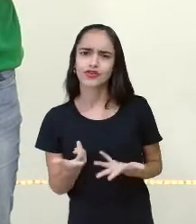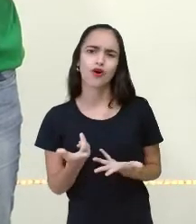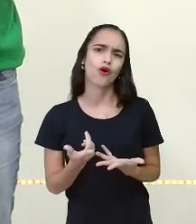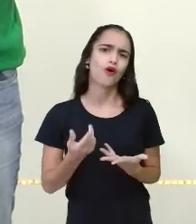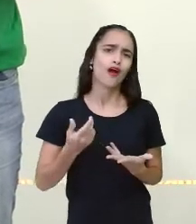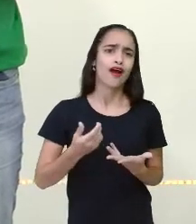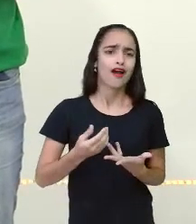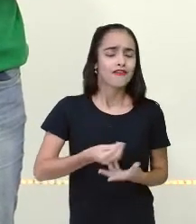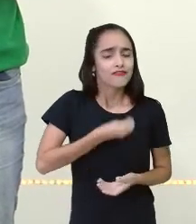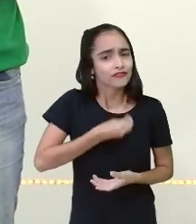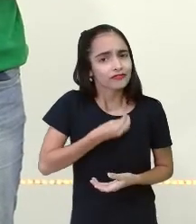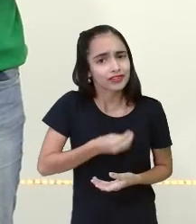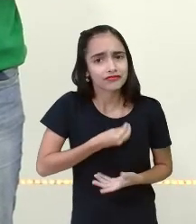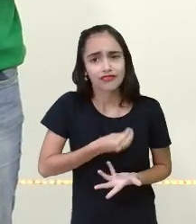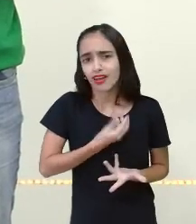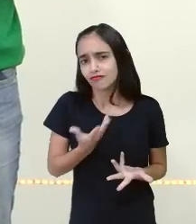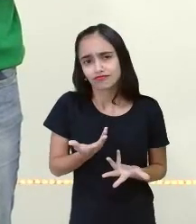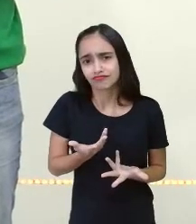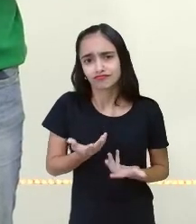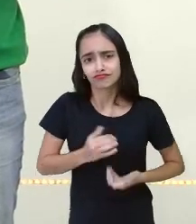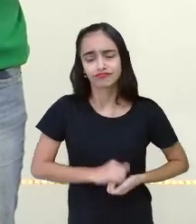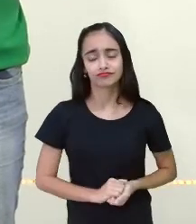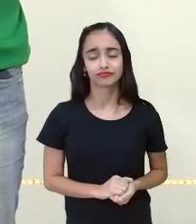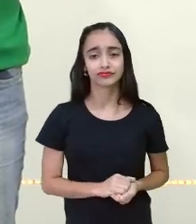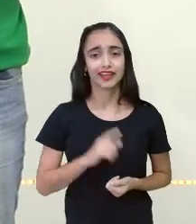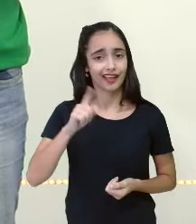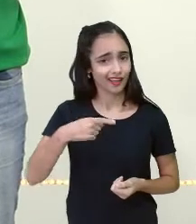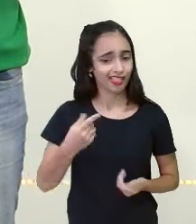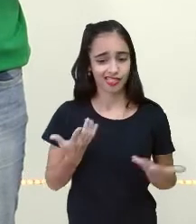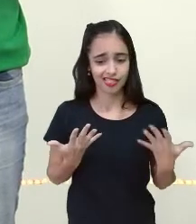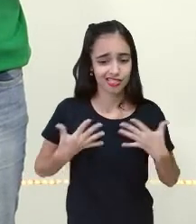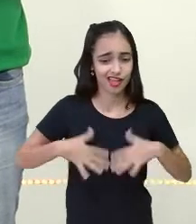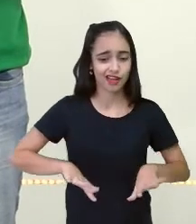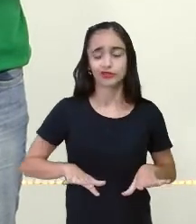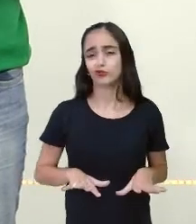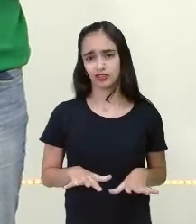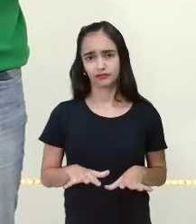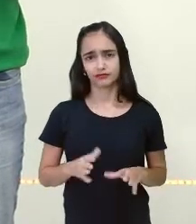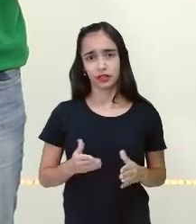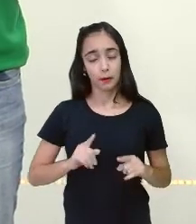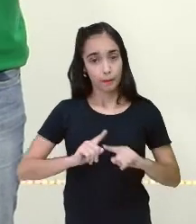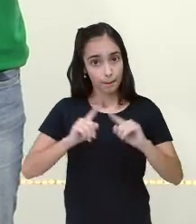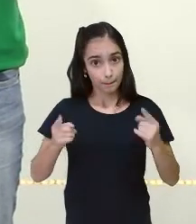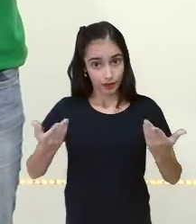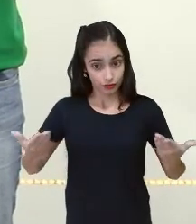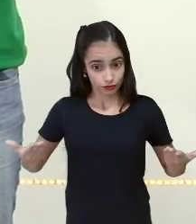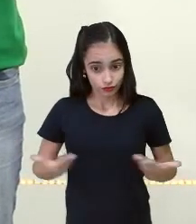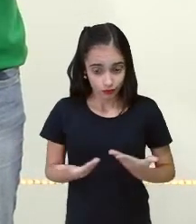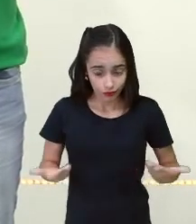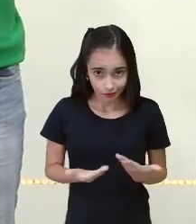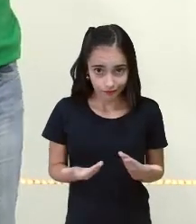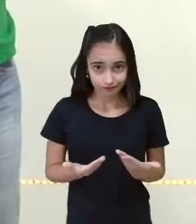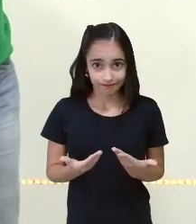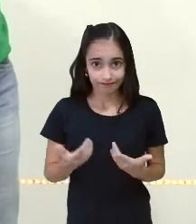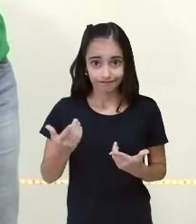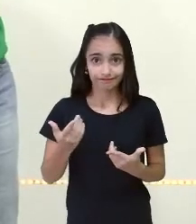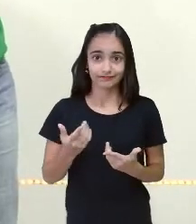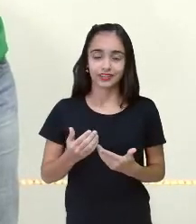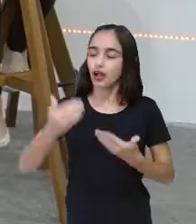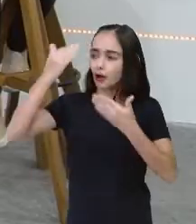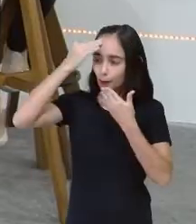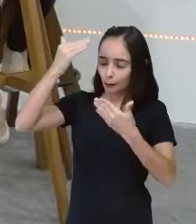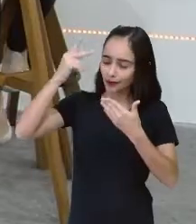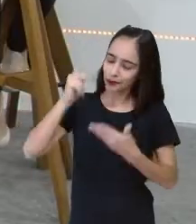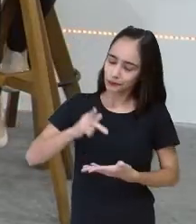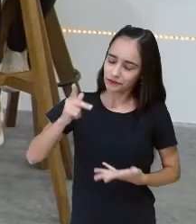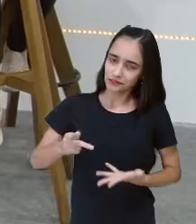a conviver dessa forma. Sim. Né? Era a coisa mais natural do mundo. Hoje, a questão é a seguinte, muito obrigada, professora Casey,